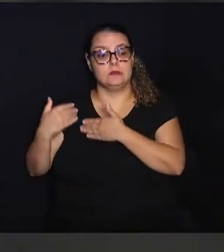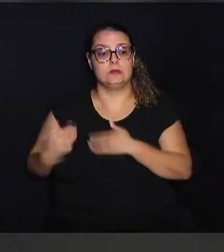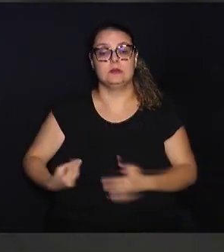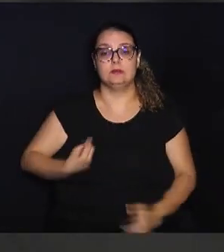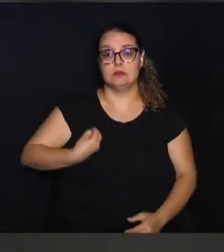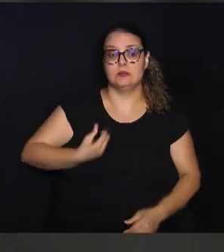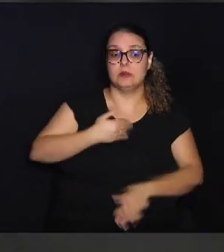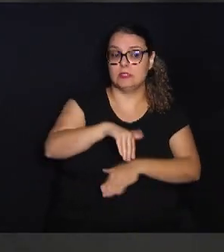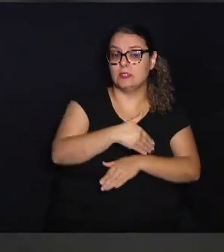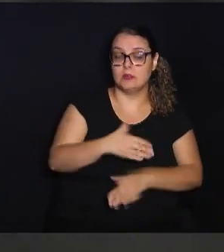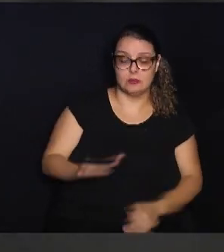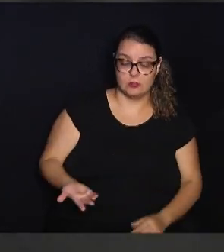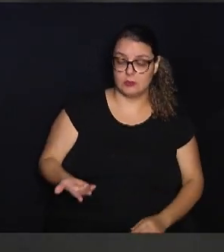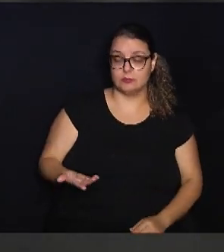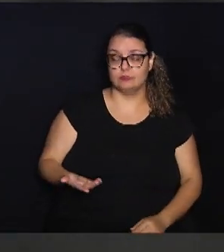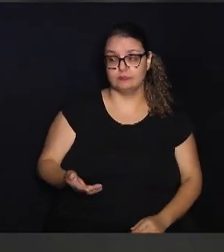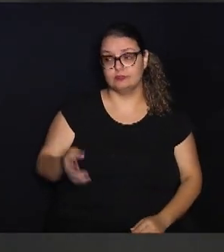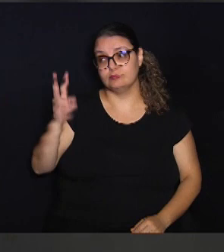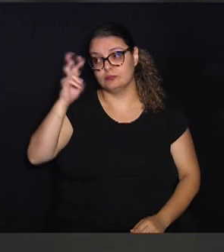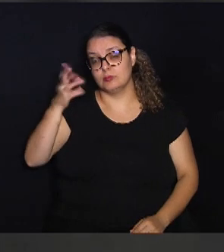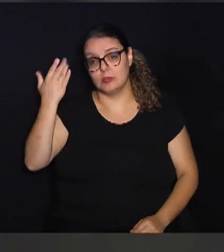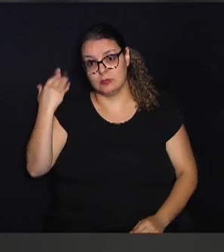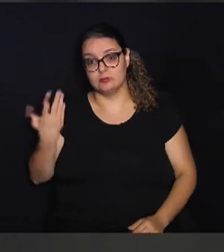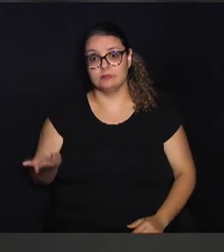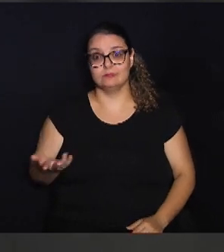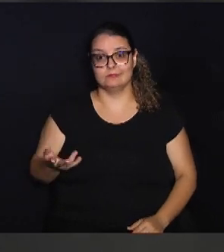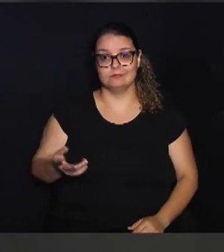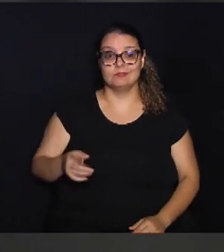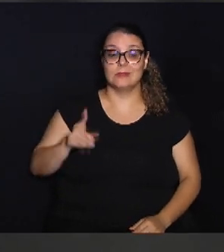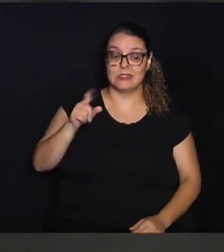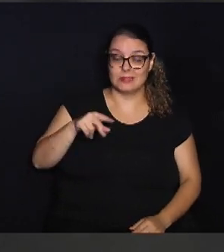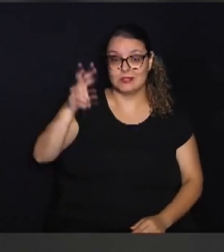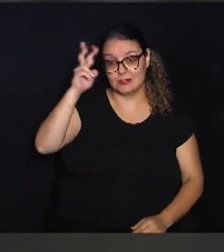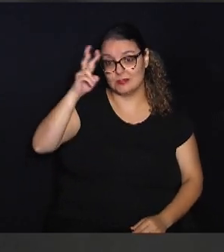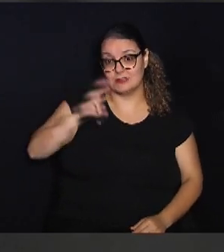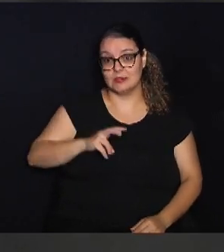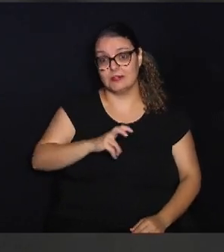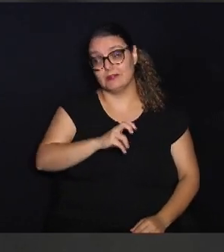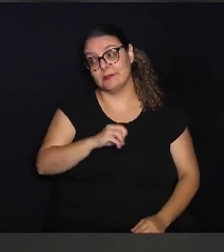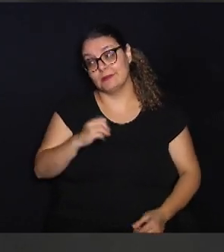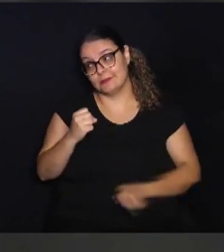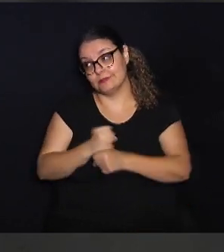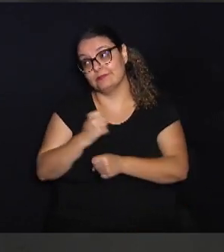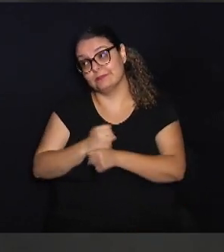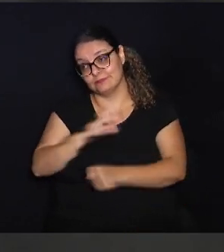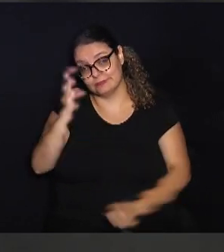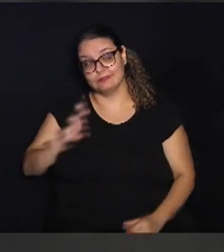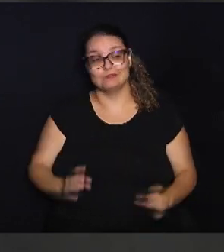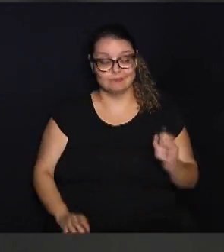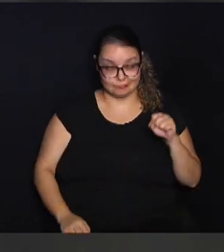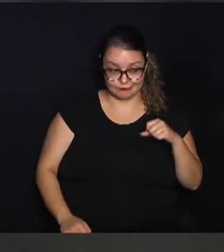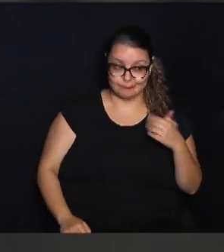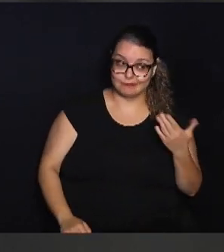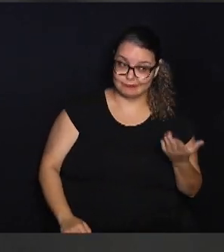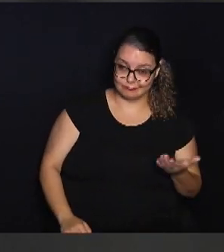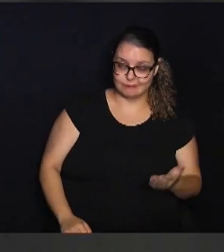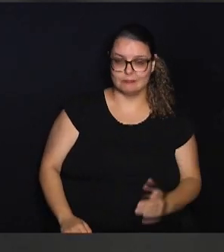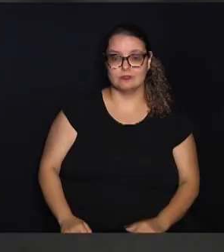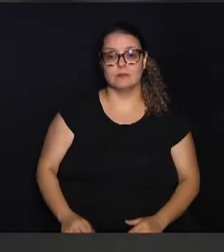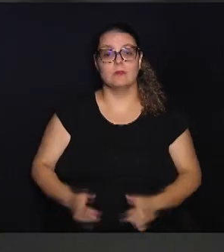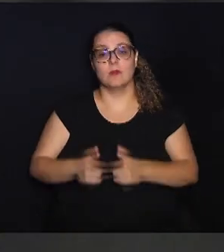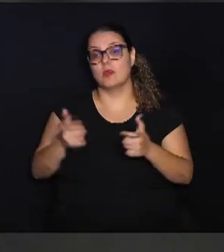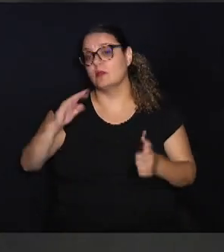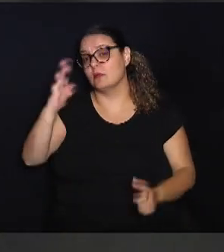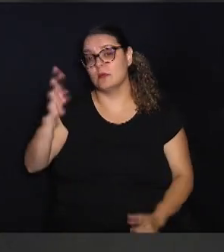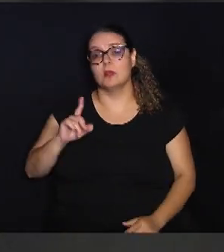histórico, e as causas desse histórico é 500 anos de Brasil, né? E o maior problema do Brasil